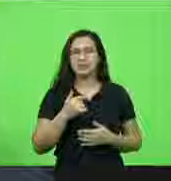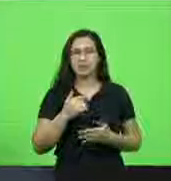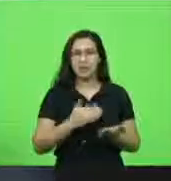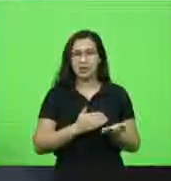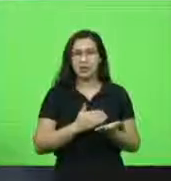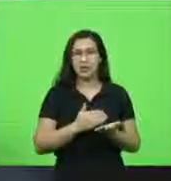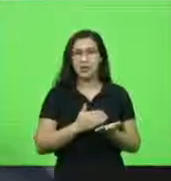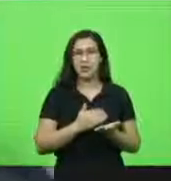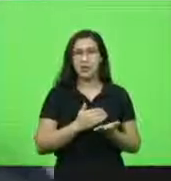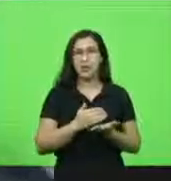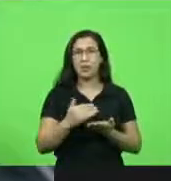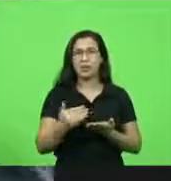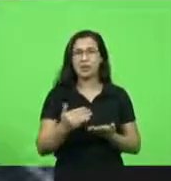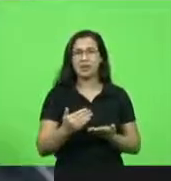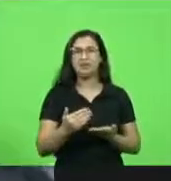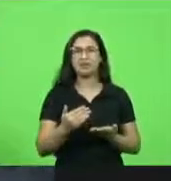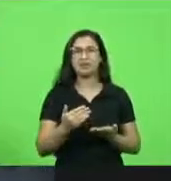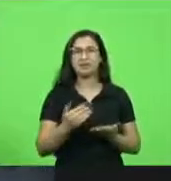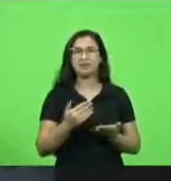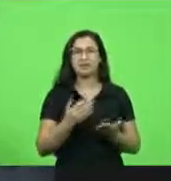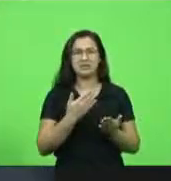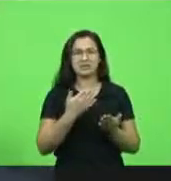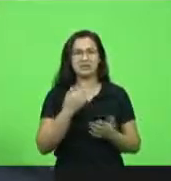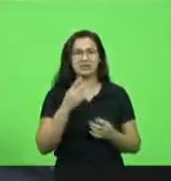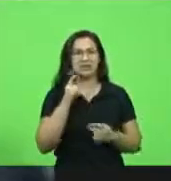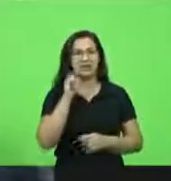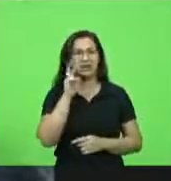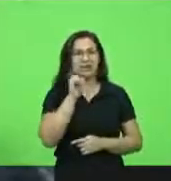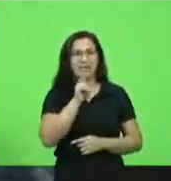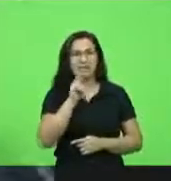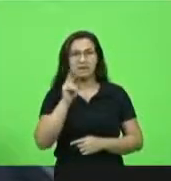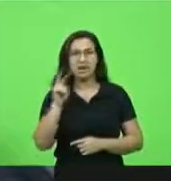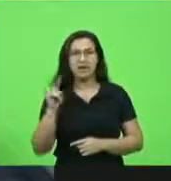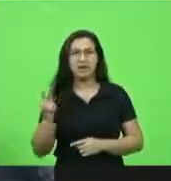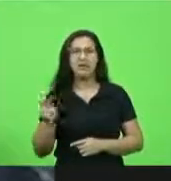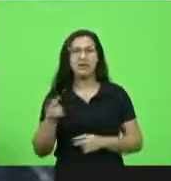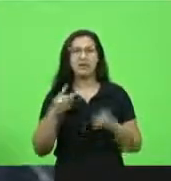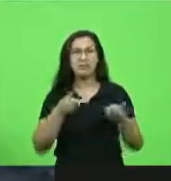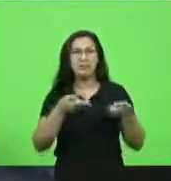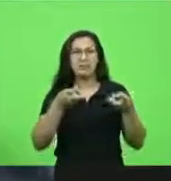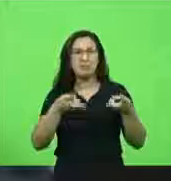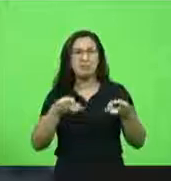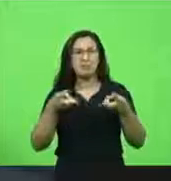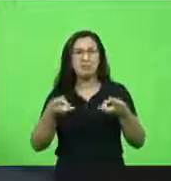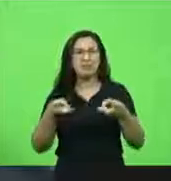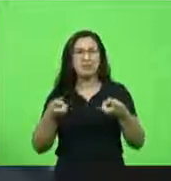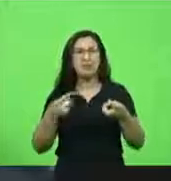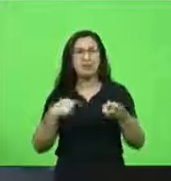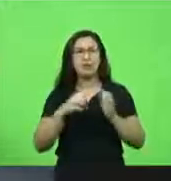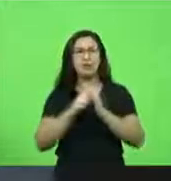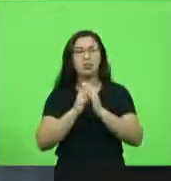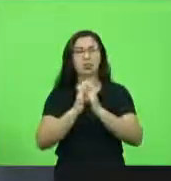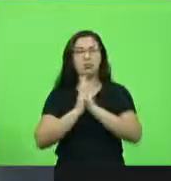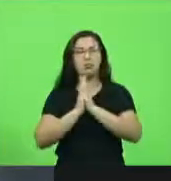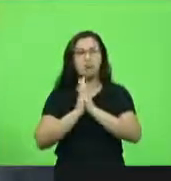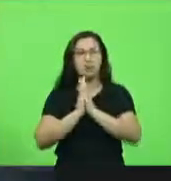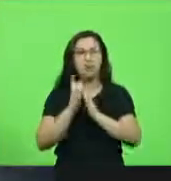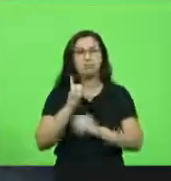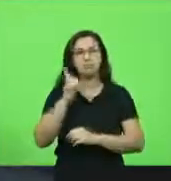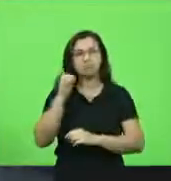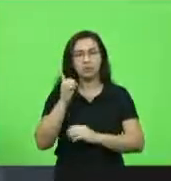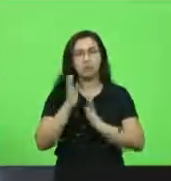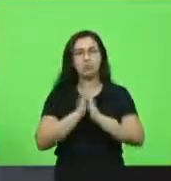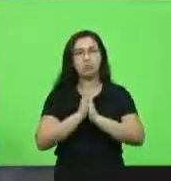a mergulhar mais fundo, ao se deparar com essas cenas, com esses relatos, orei a Deus e pedi que Deus me dá uma missão nobre. A gente